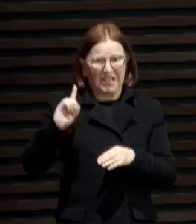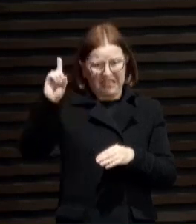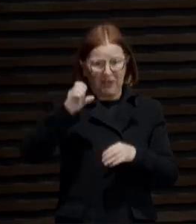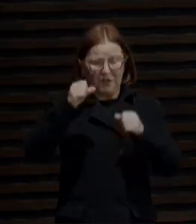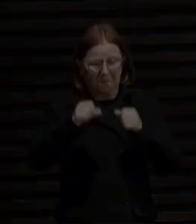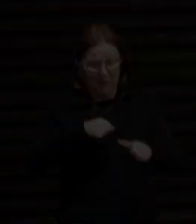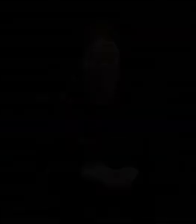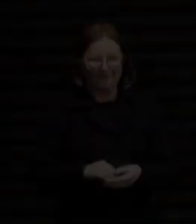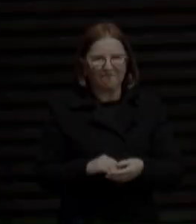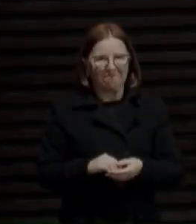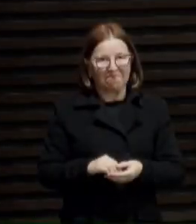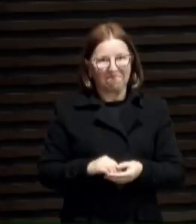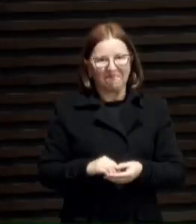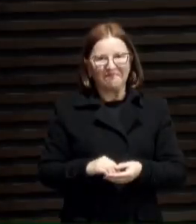vidas.